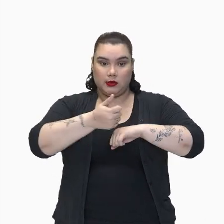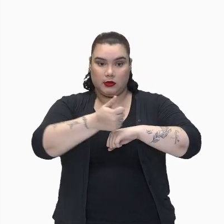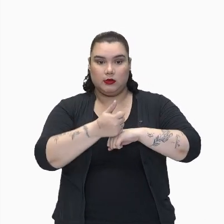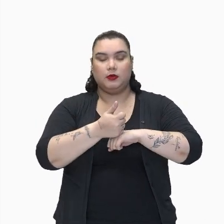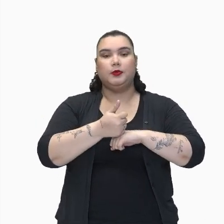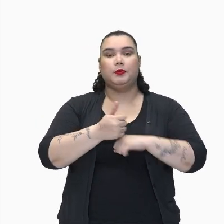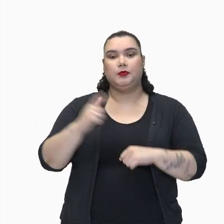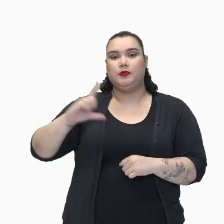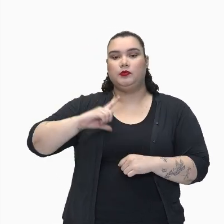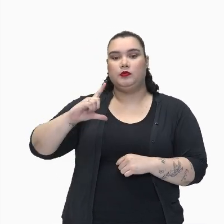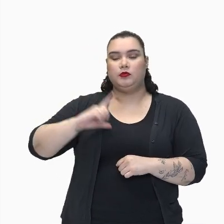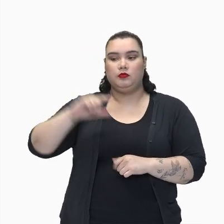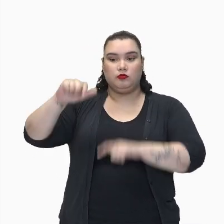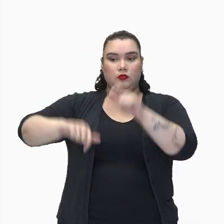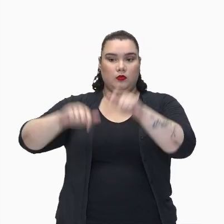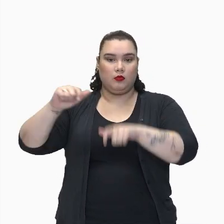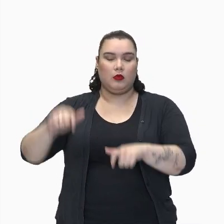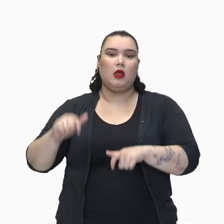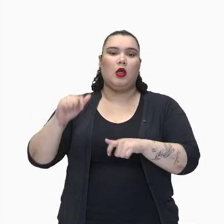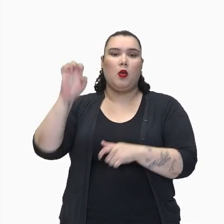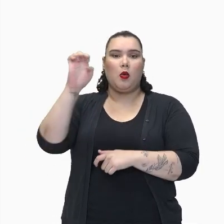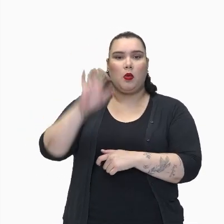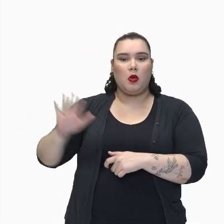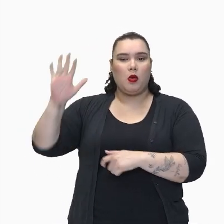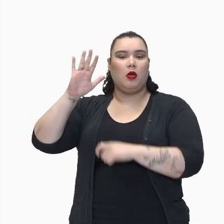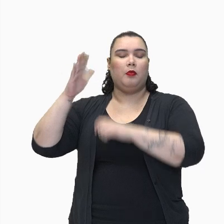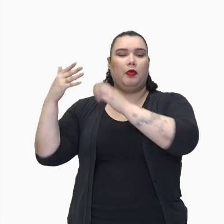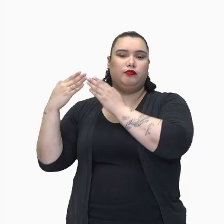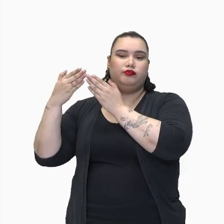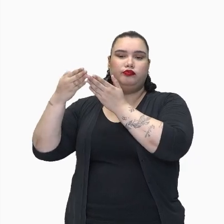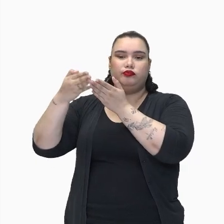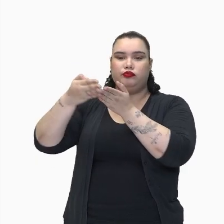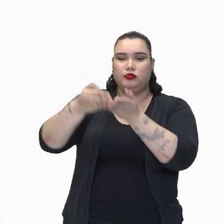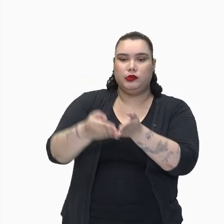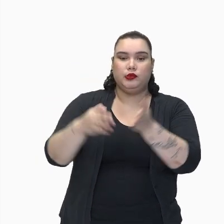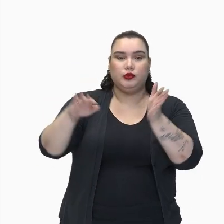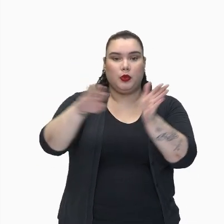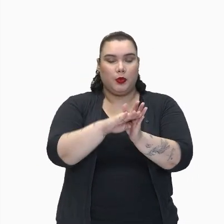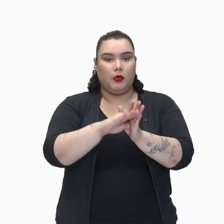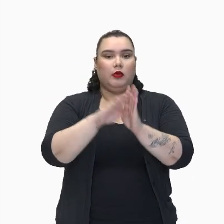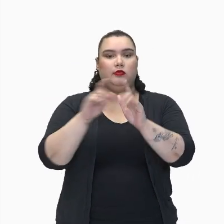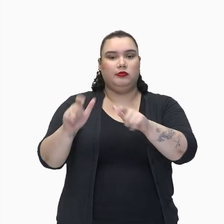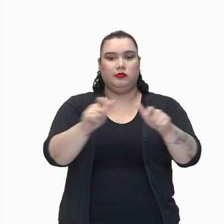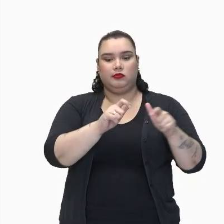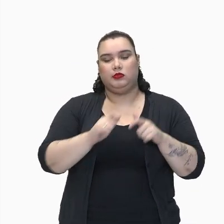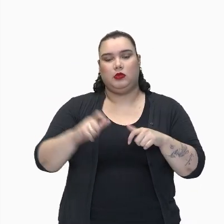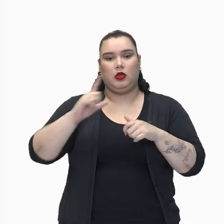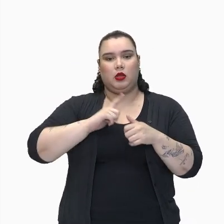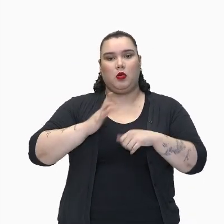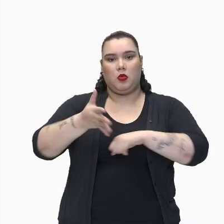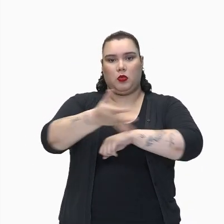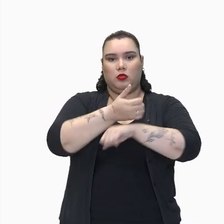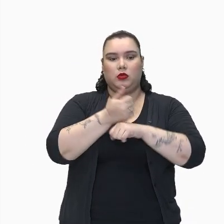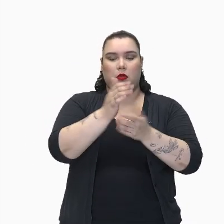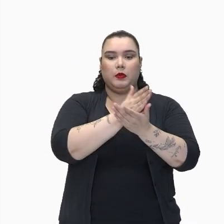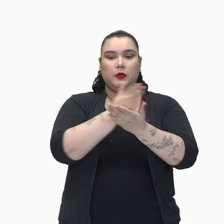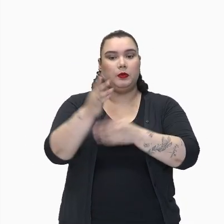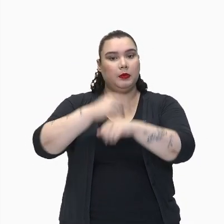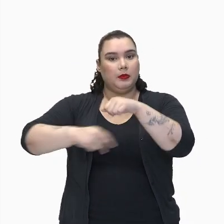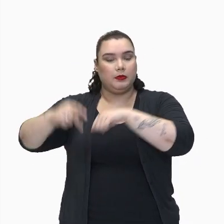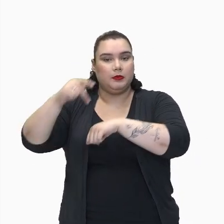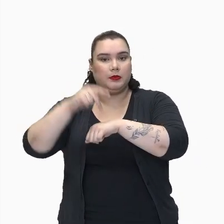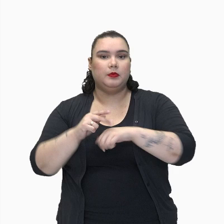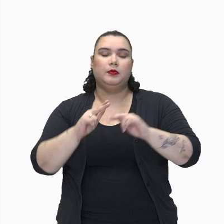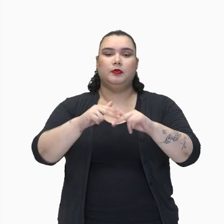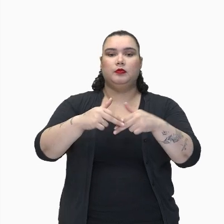esses camaradas vieram lá da Europa e aí fizeram ali a colonização de alguns países e aí, por